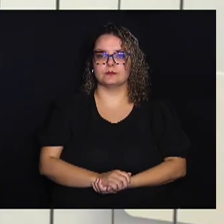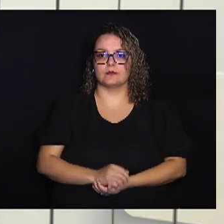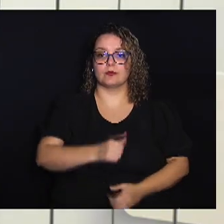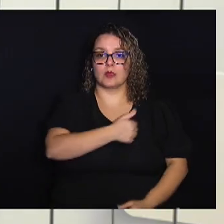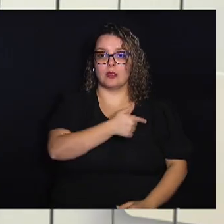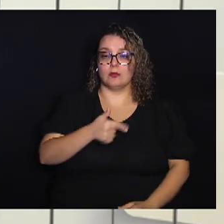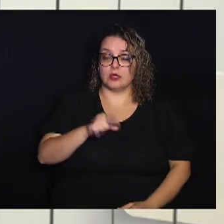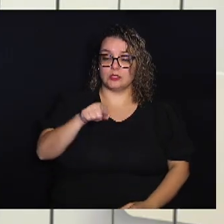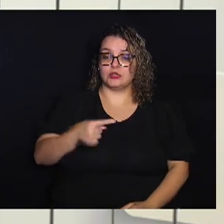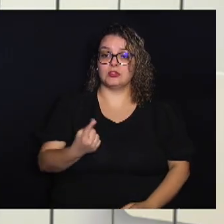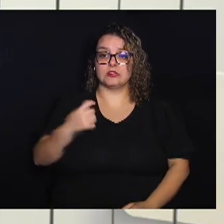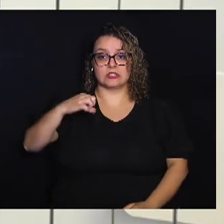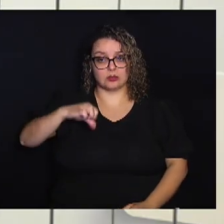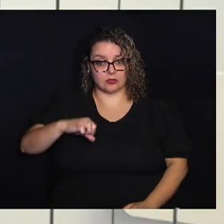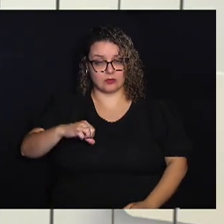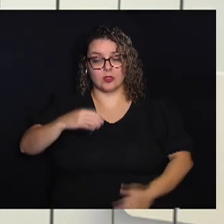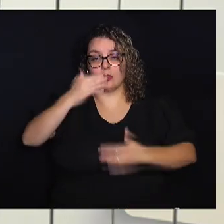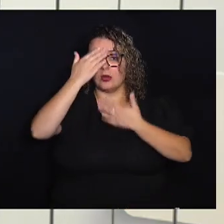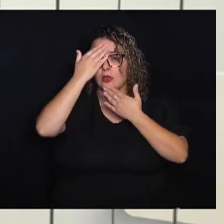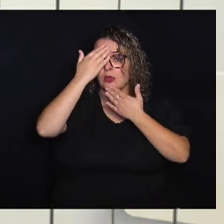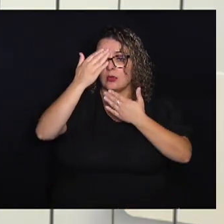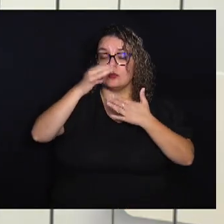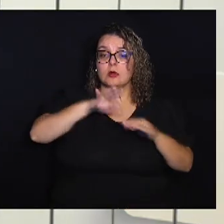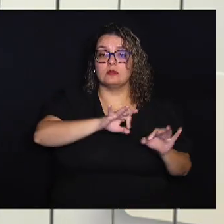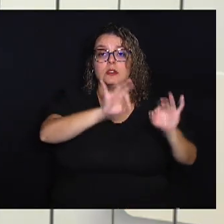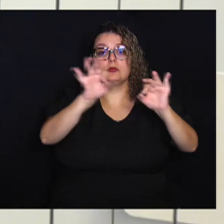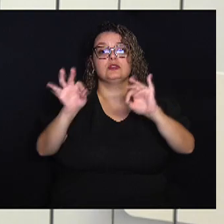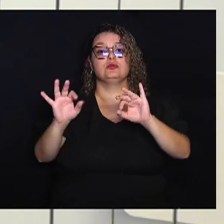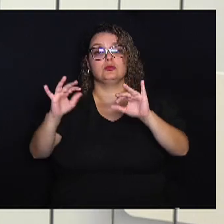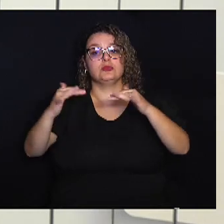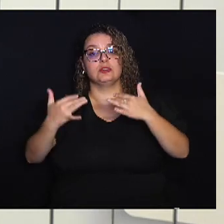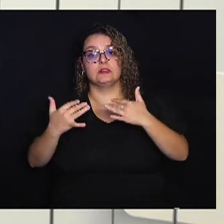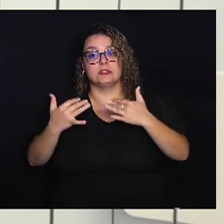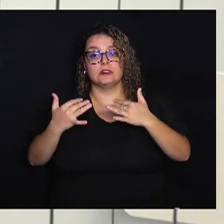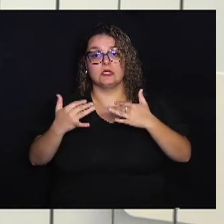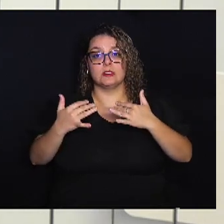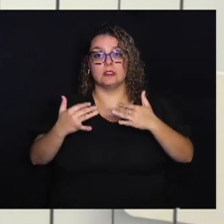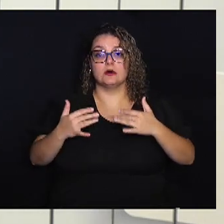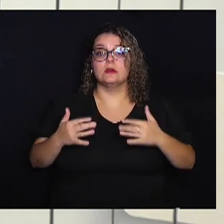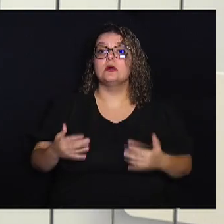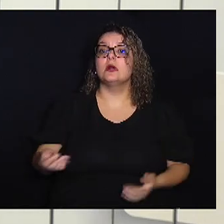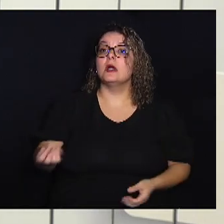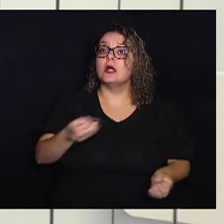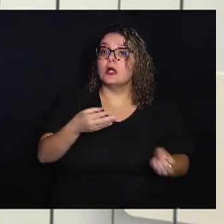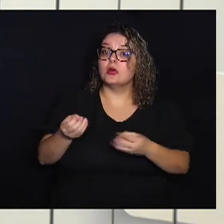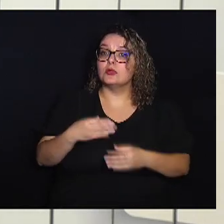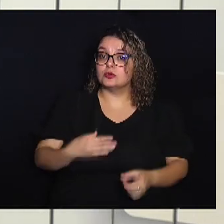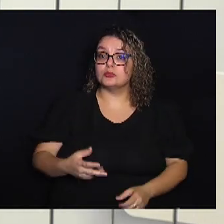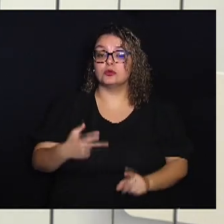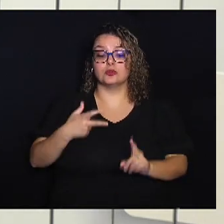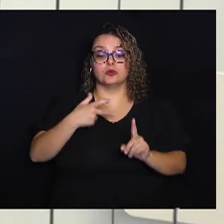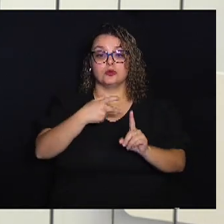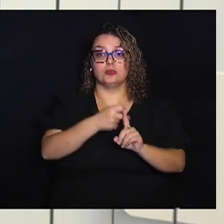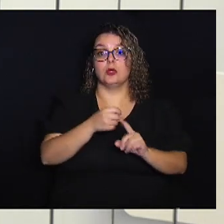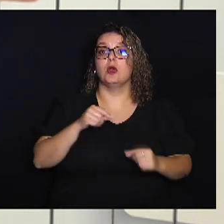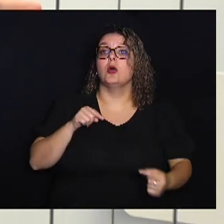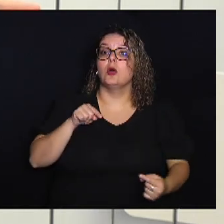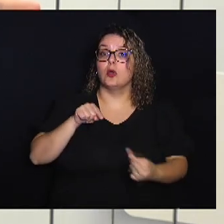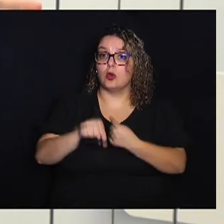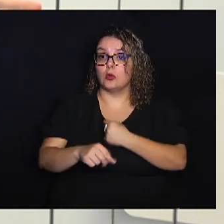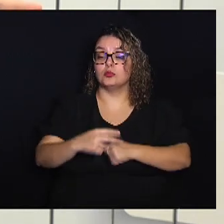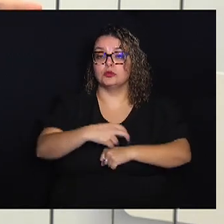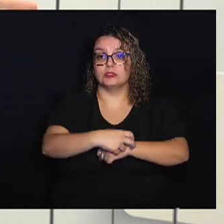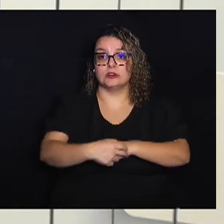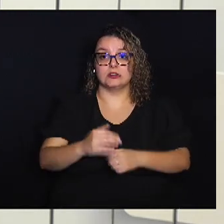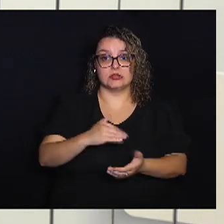Meio-dia mais 19 minutos, muito obrigado pela sua companhia, pela sua audiência. A atualização sobre vacina contra a dengue, Secretaria